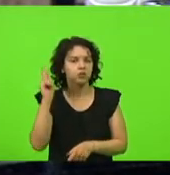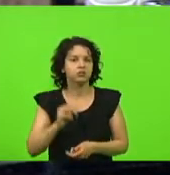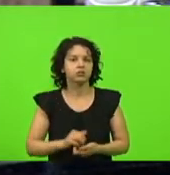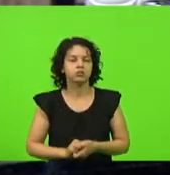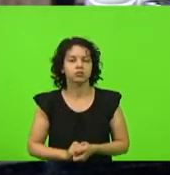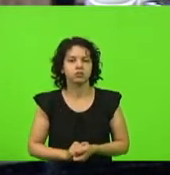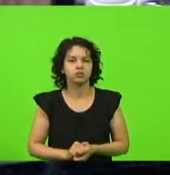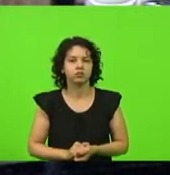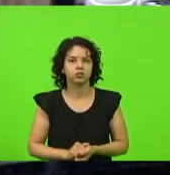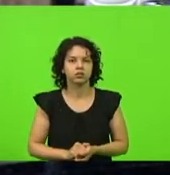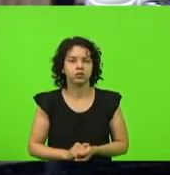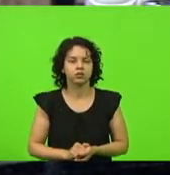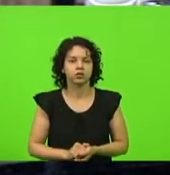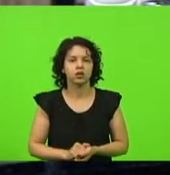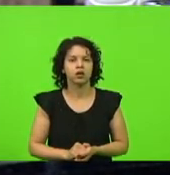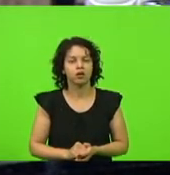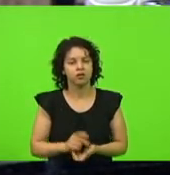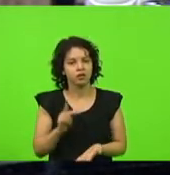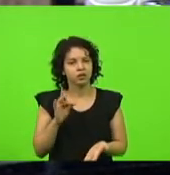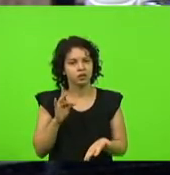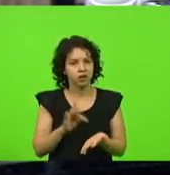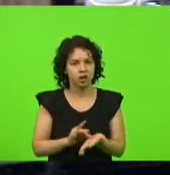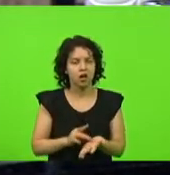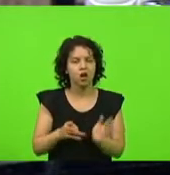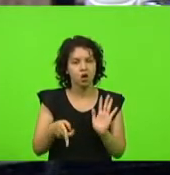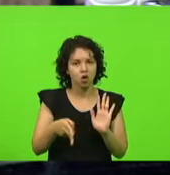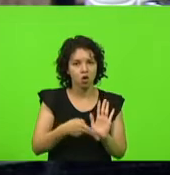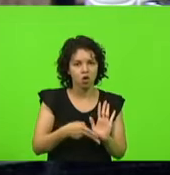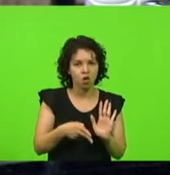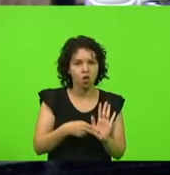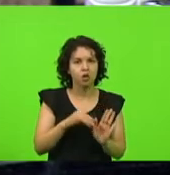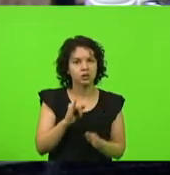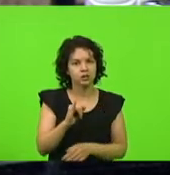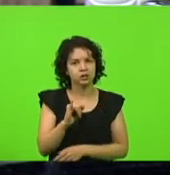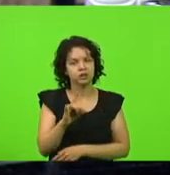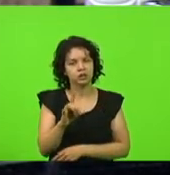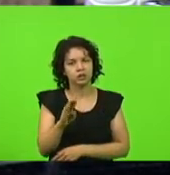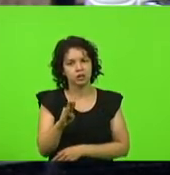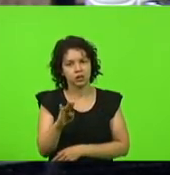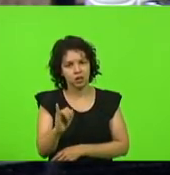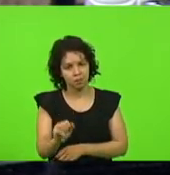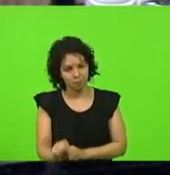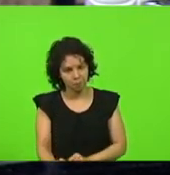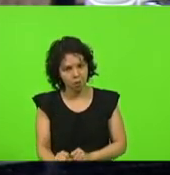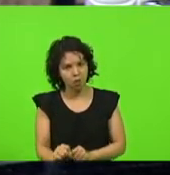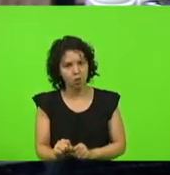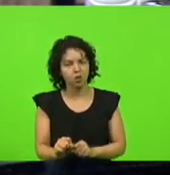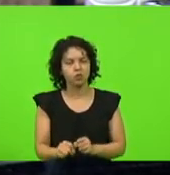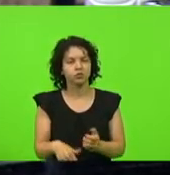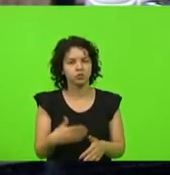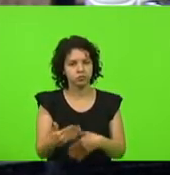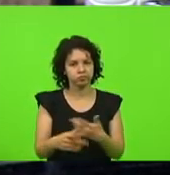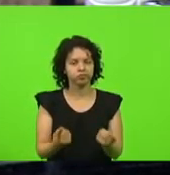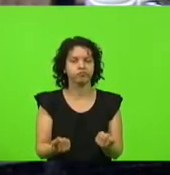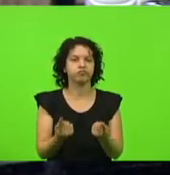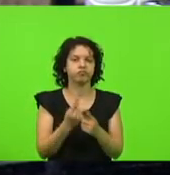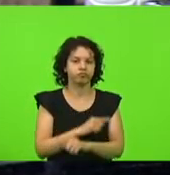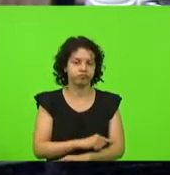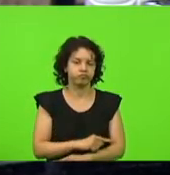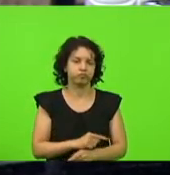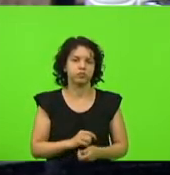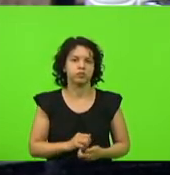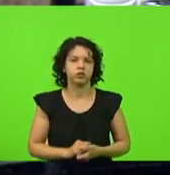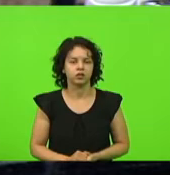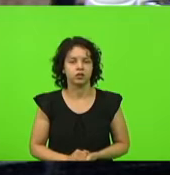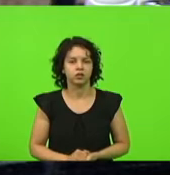realidade da nota do IDEB pode, em algum momento, reverter. Nos leva